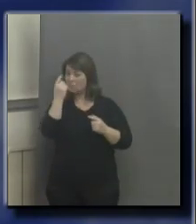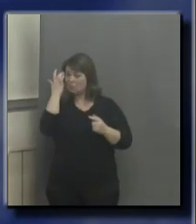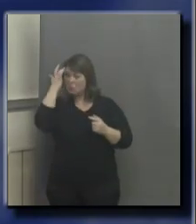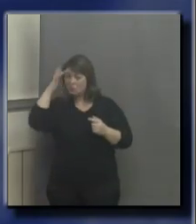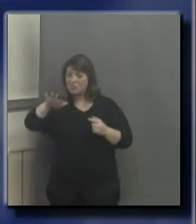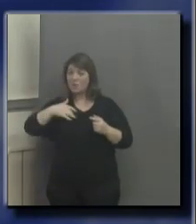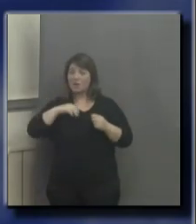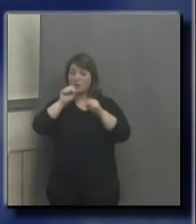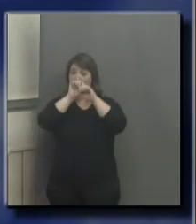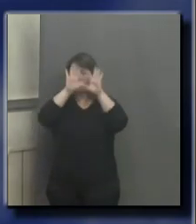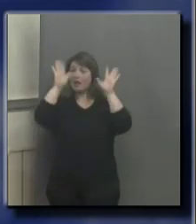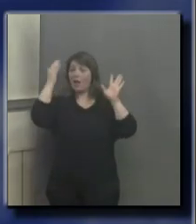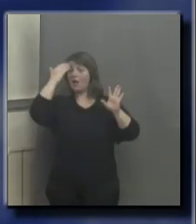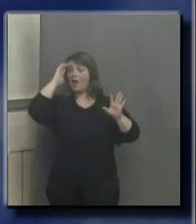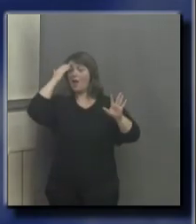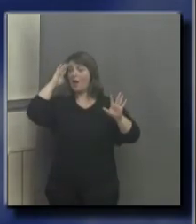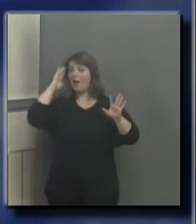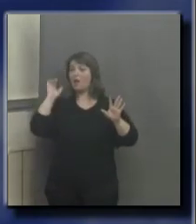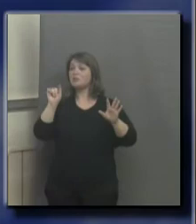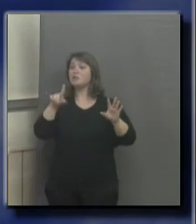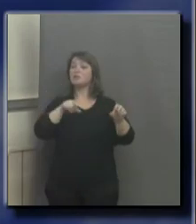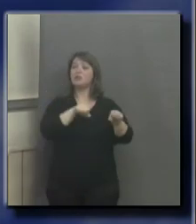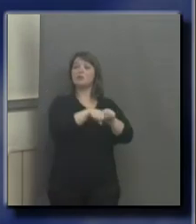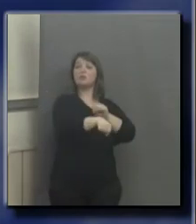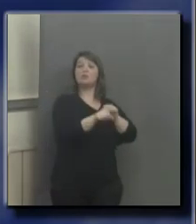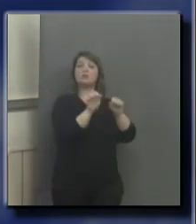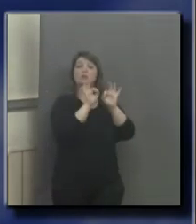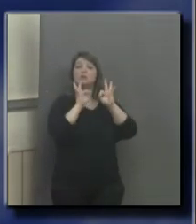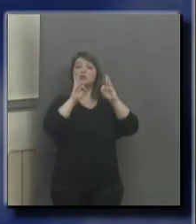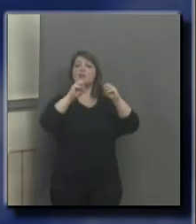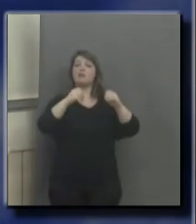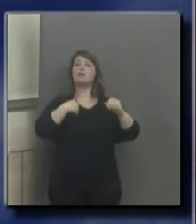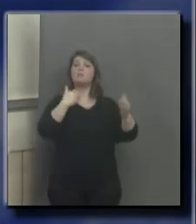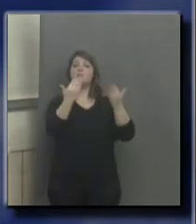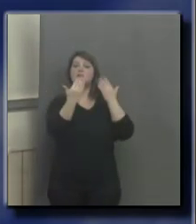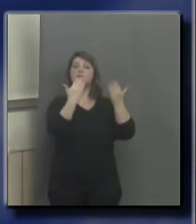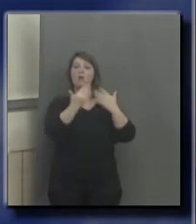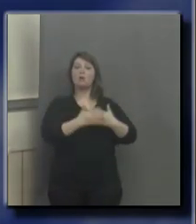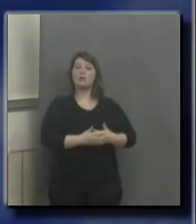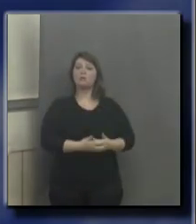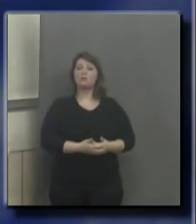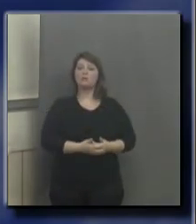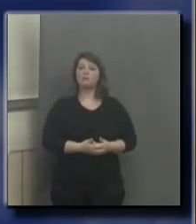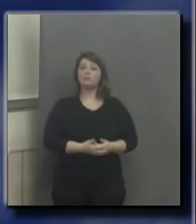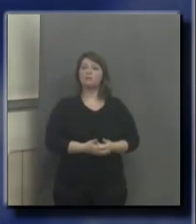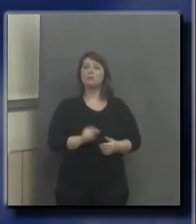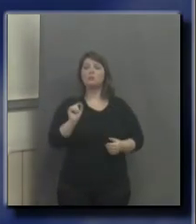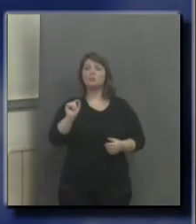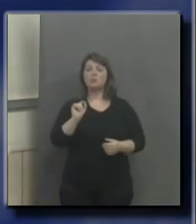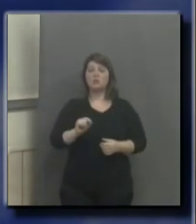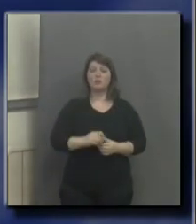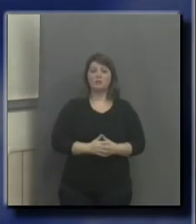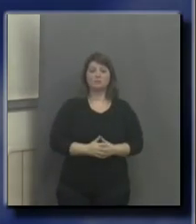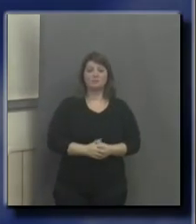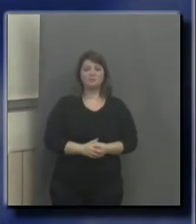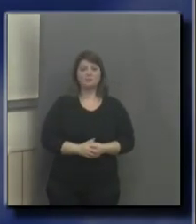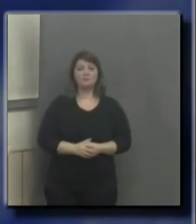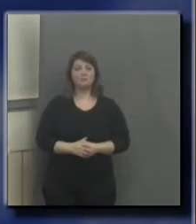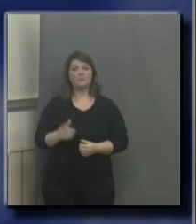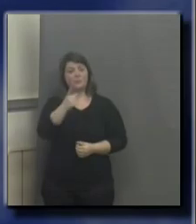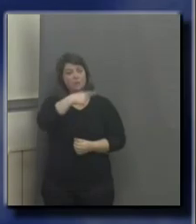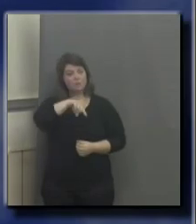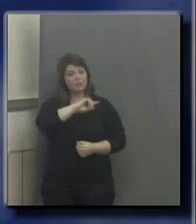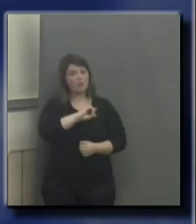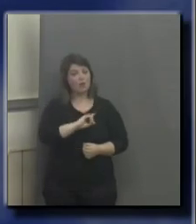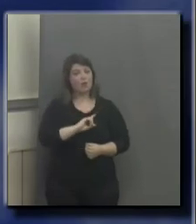da nossa compreensão sobre o que é uma formação generalista de um psicólogo, né? O que é isto? O que deve